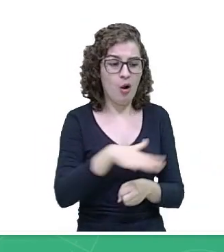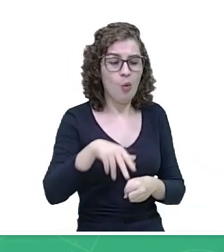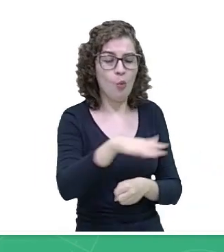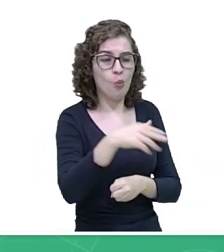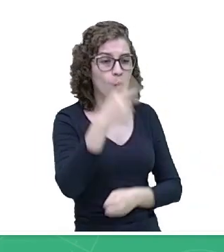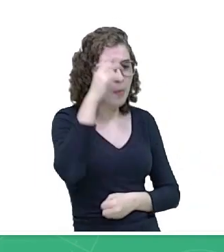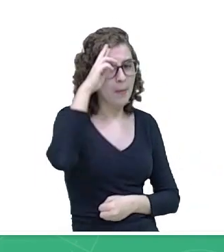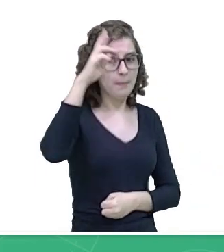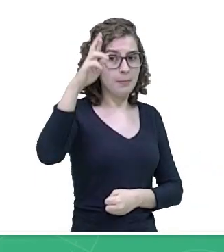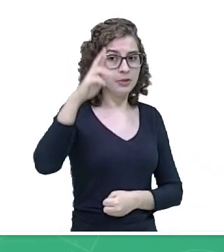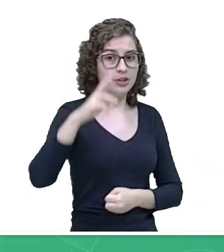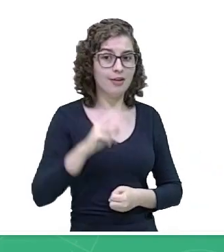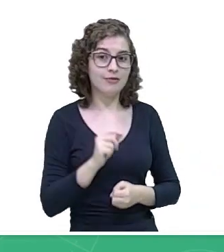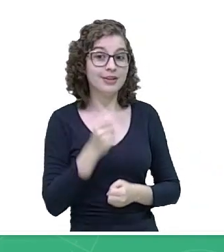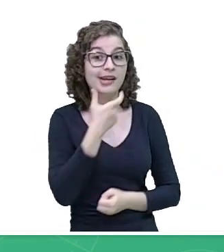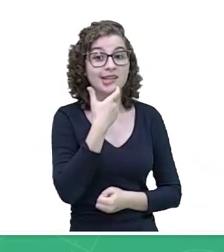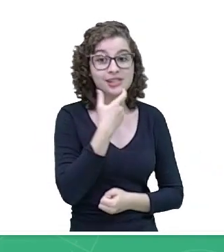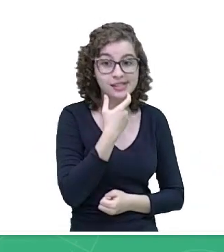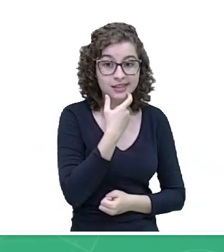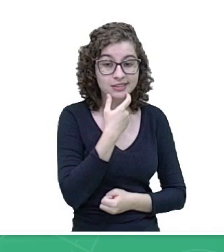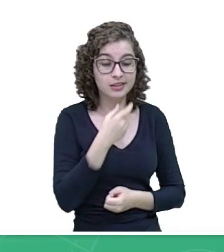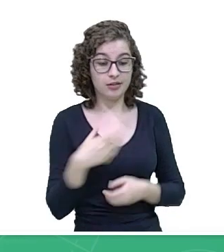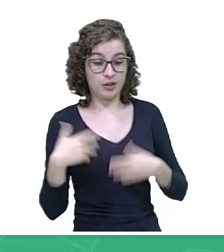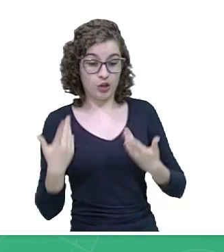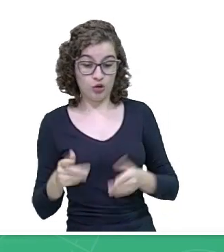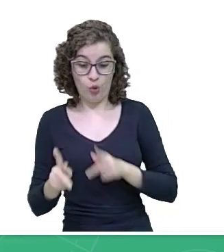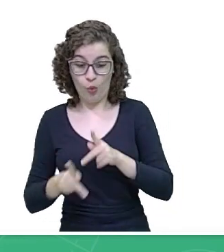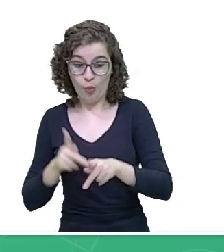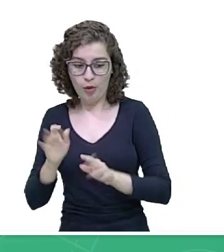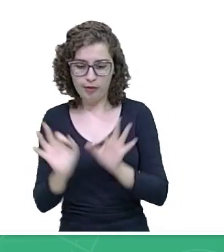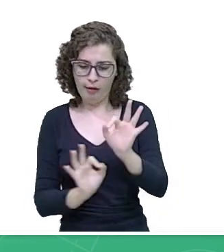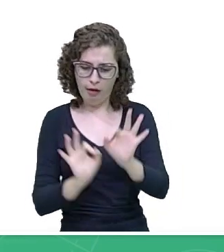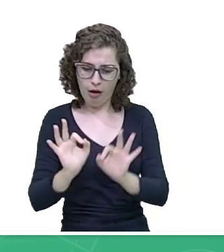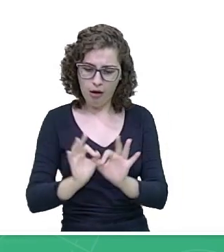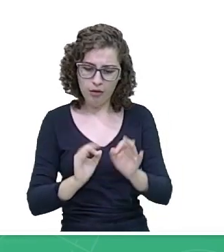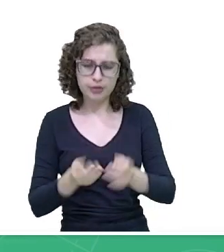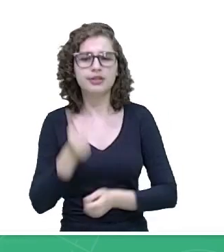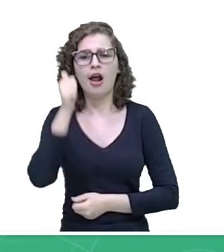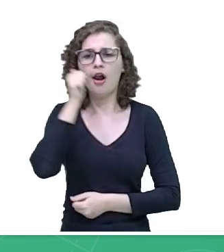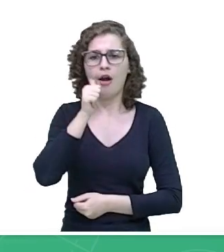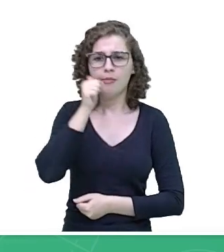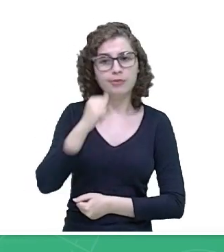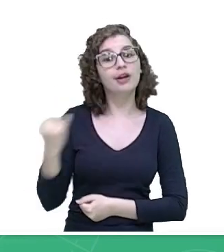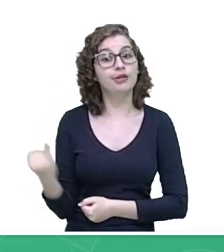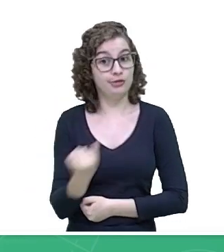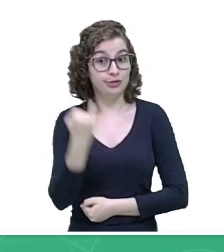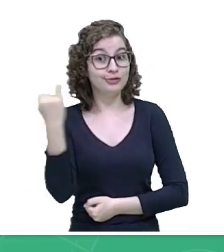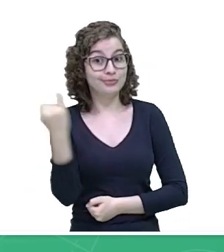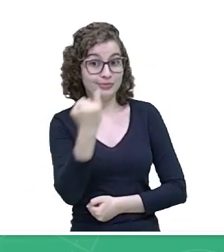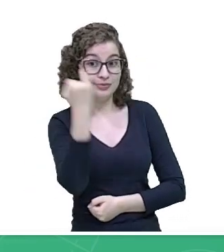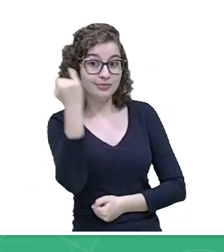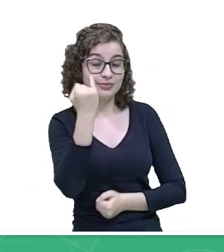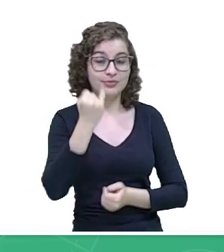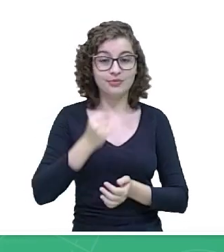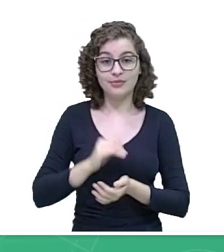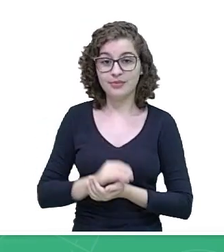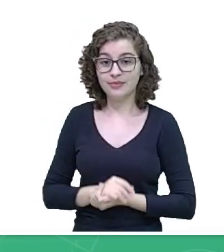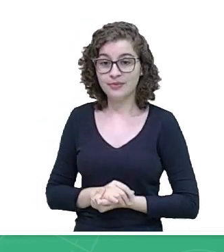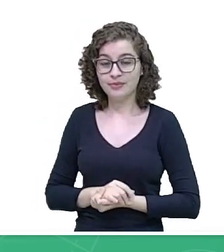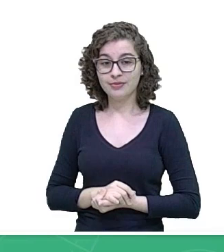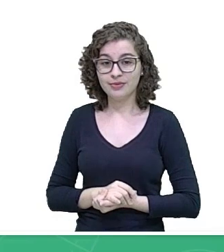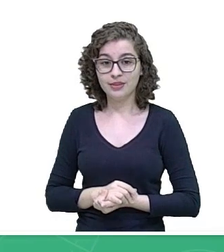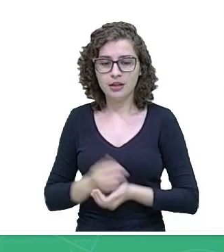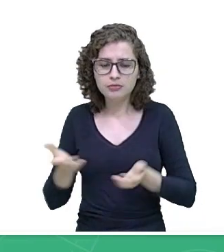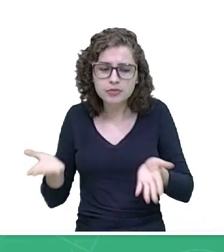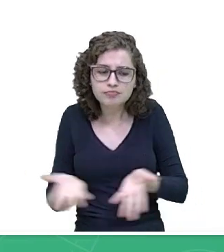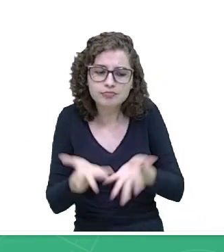ser alimentado, vai ser organizado pela sua população. As mulheres vão ser fundamentais nesse momento, também elas vão